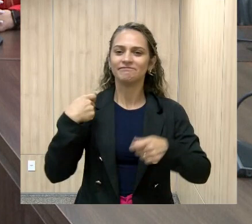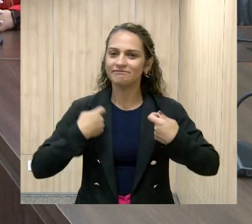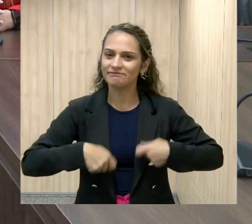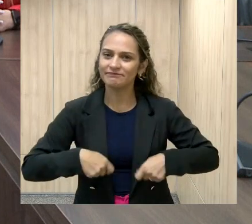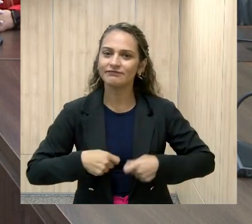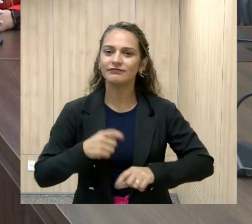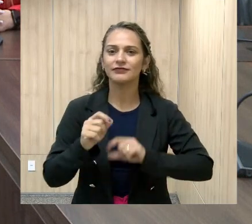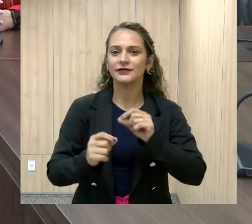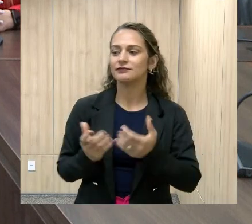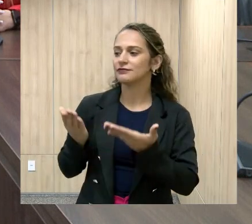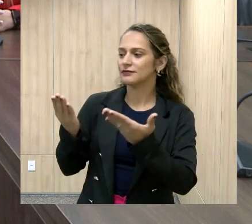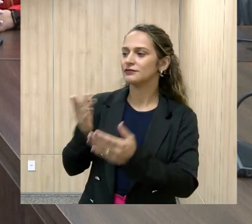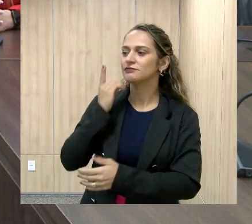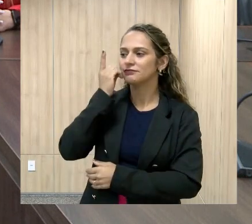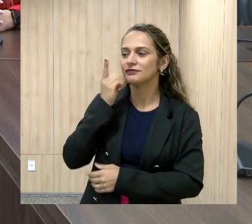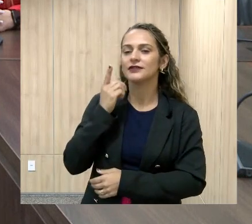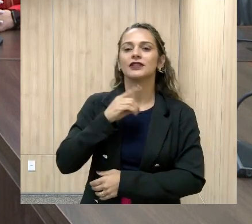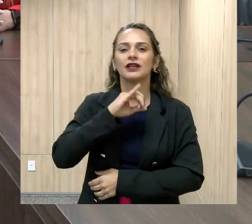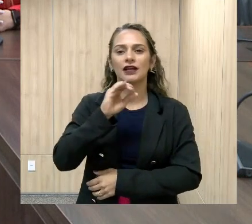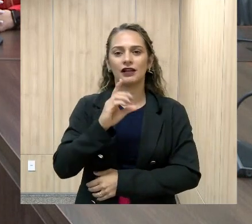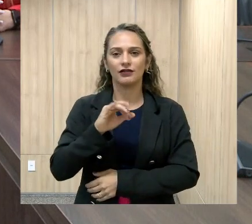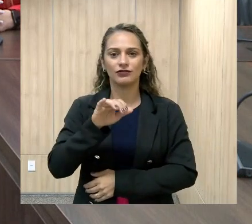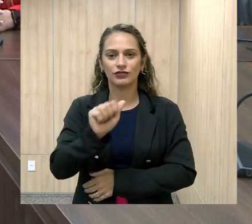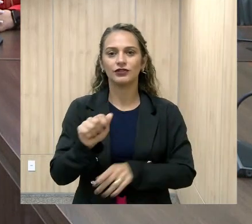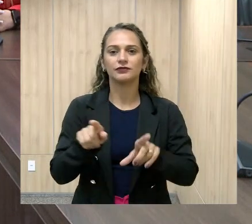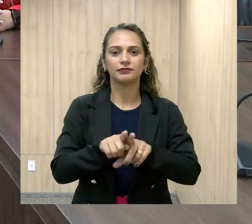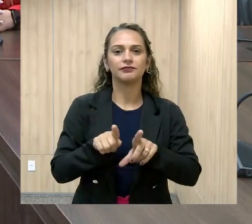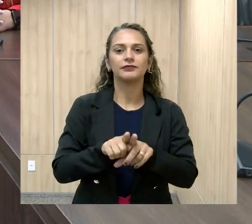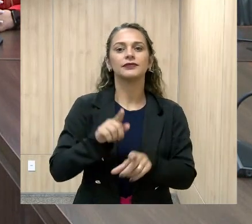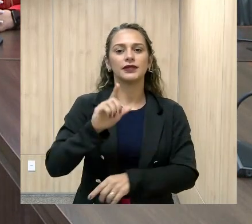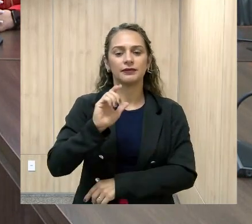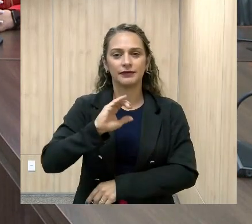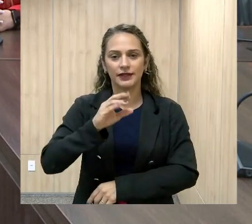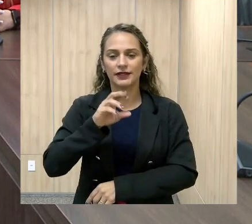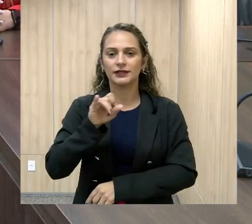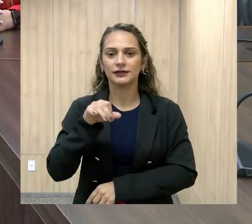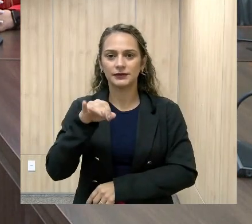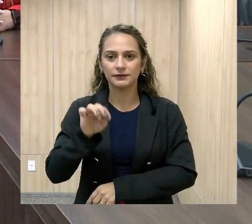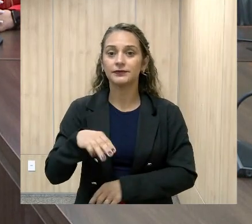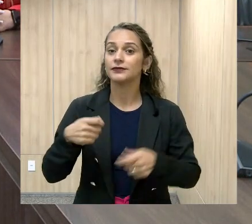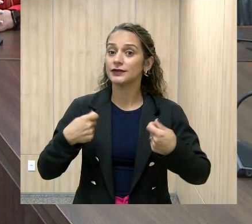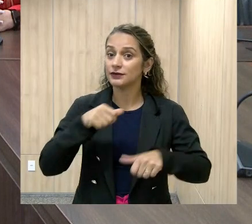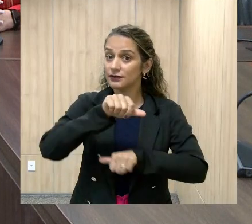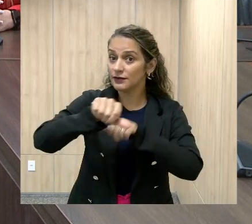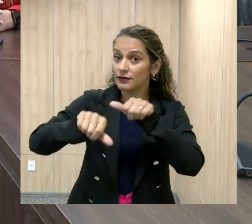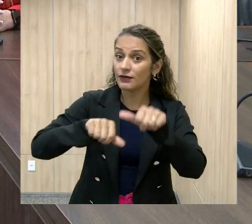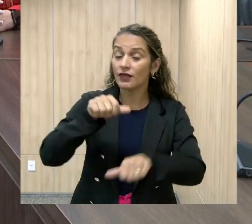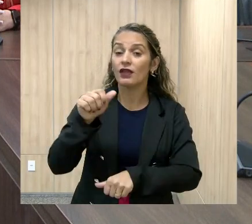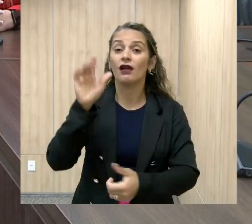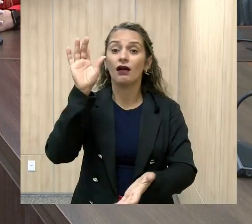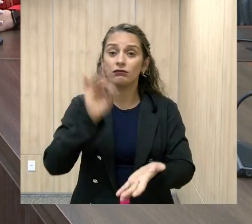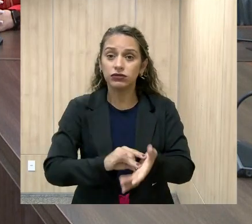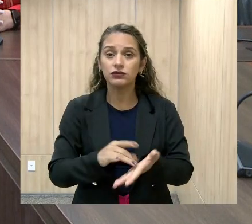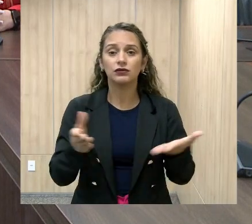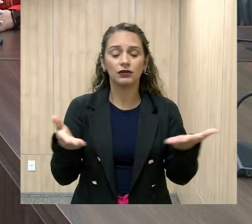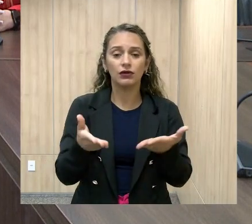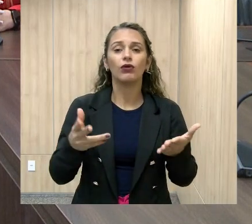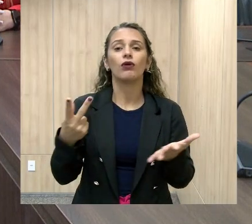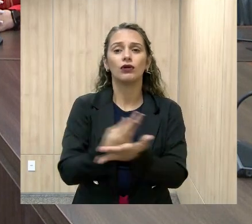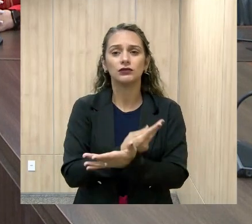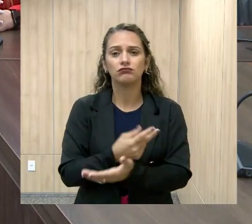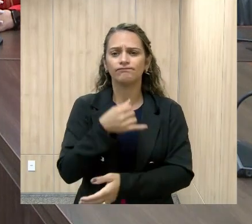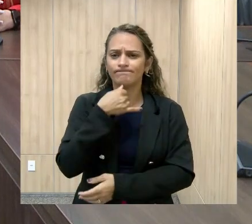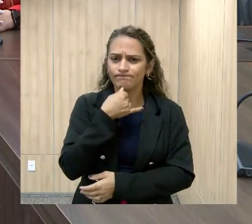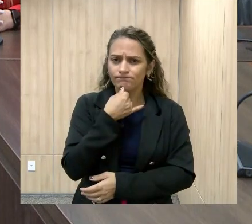Deputado Ismael que sempre foi um homem extremamente a guerrido e apoiador da causa que nós precisamos mudar essa realidade é muito